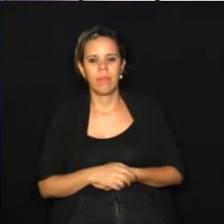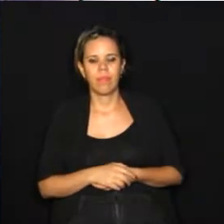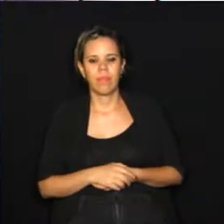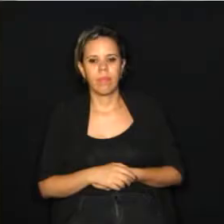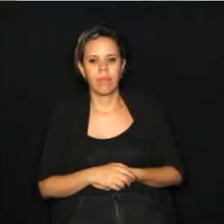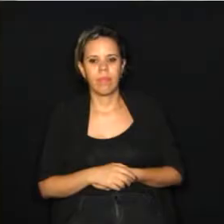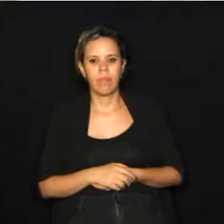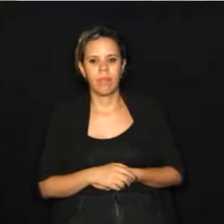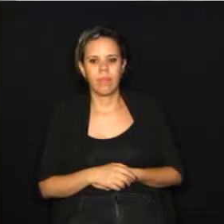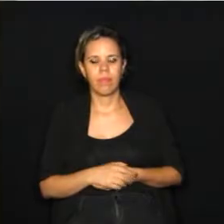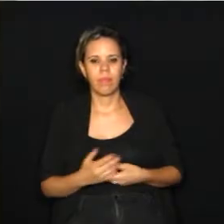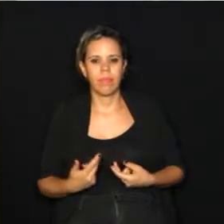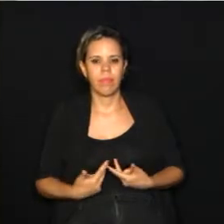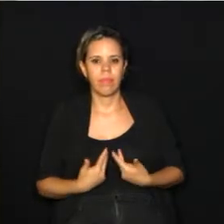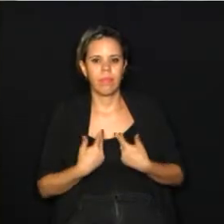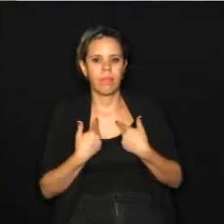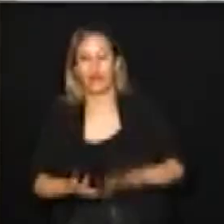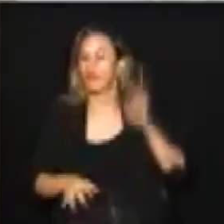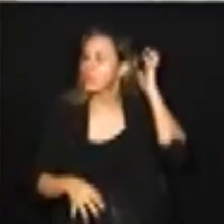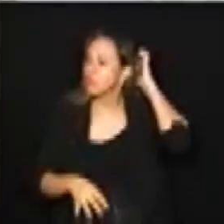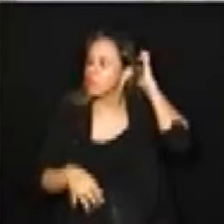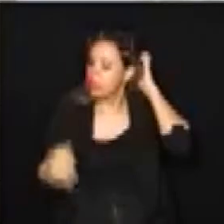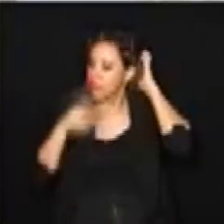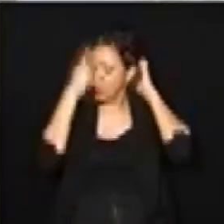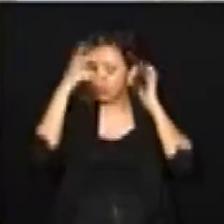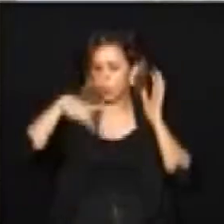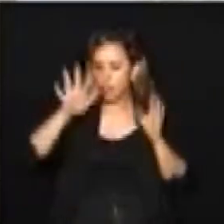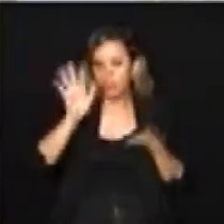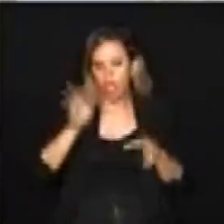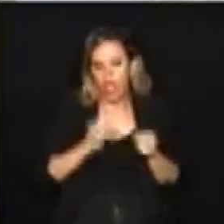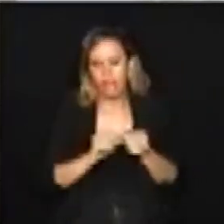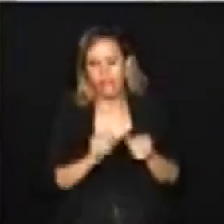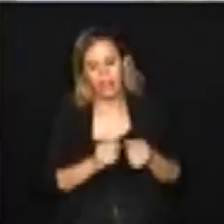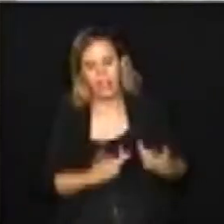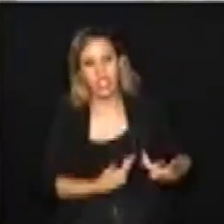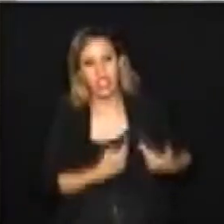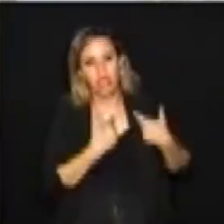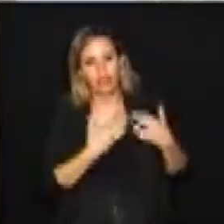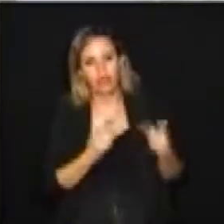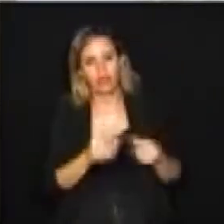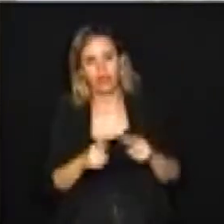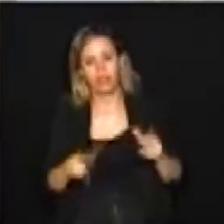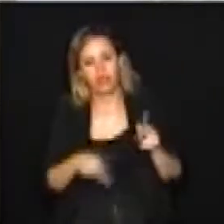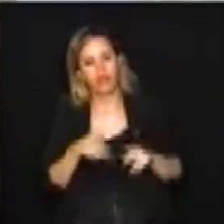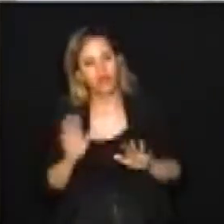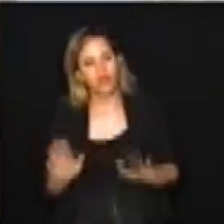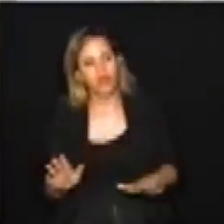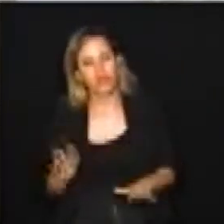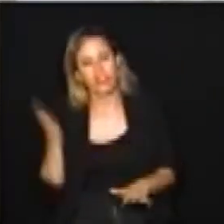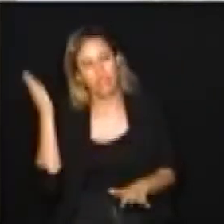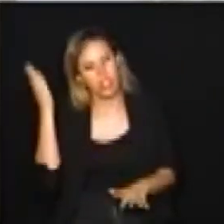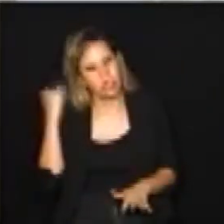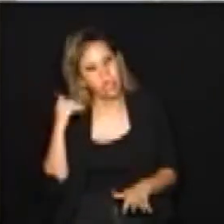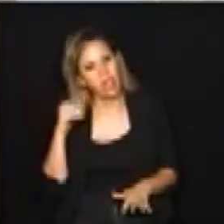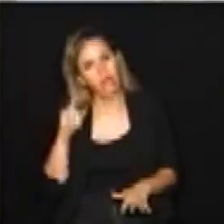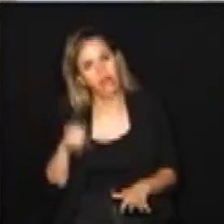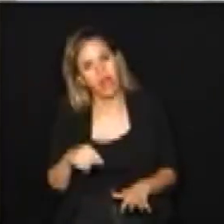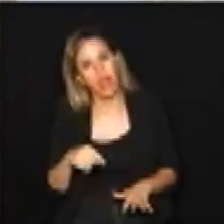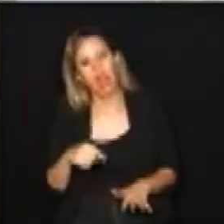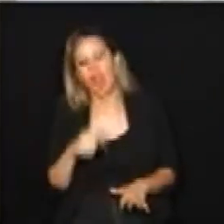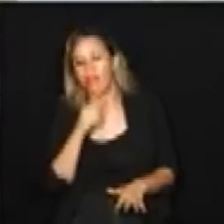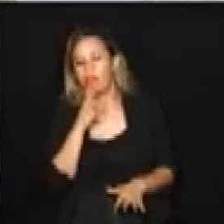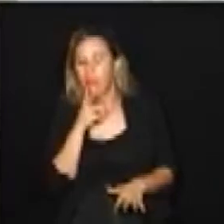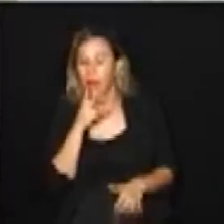Cirurgias eletivas, quem já fez e muitos dos que estão com a gente já fizeram, sabe que é um